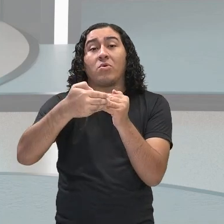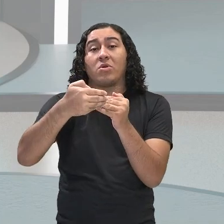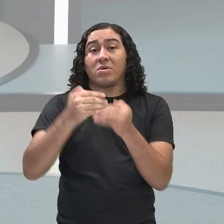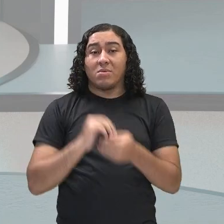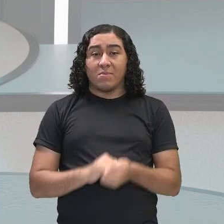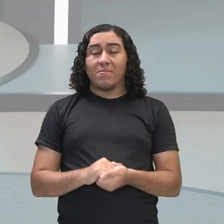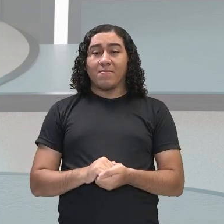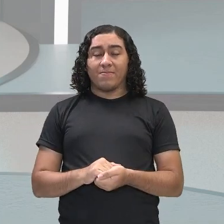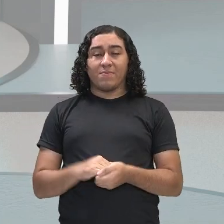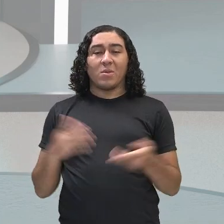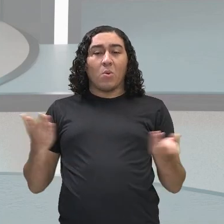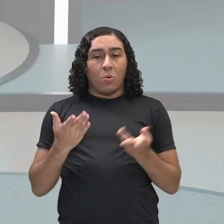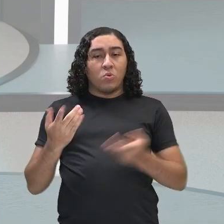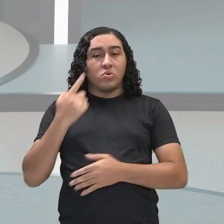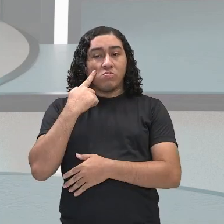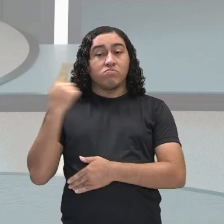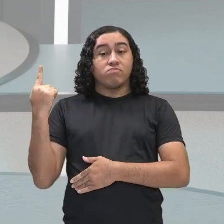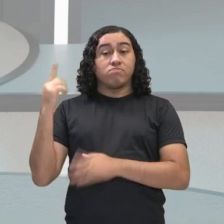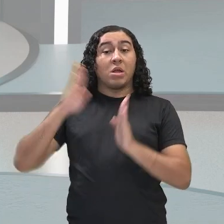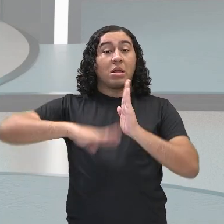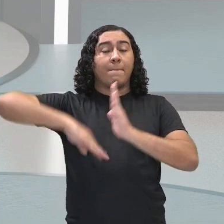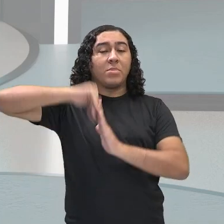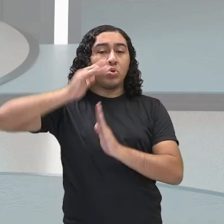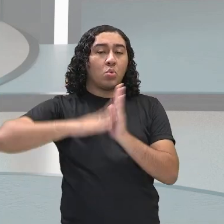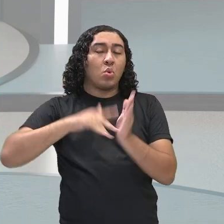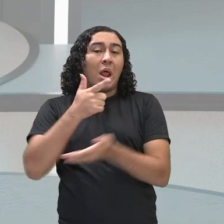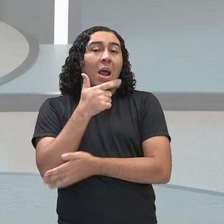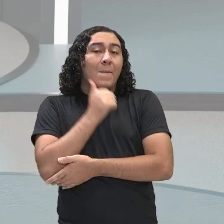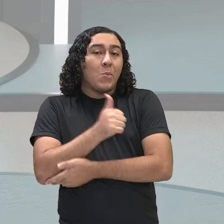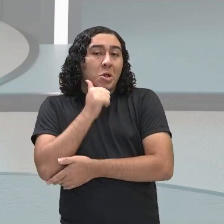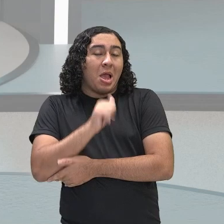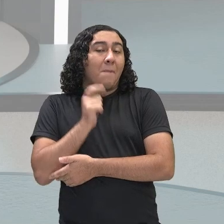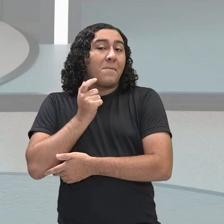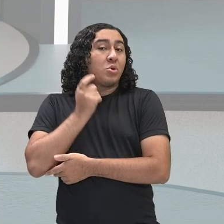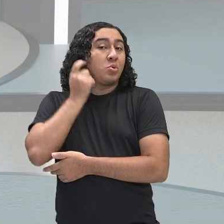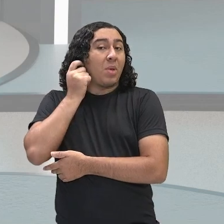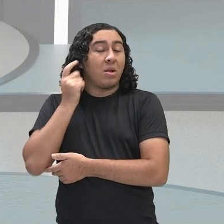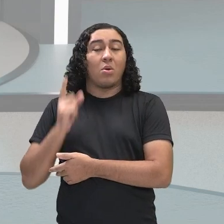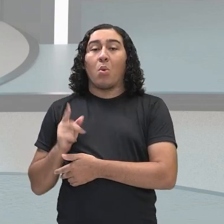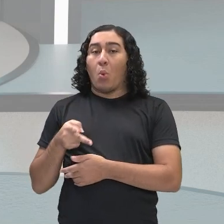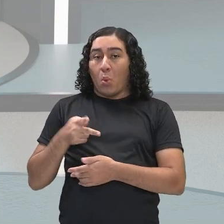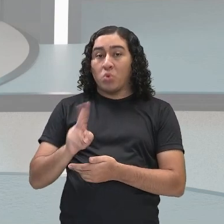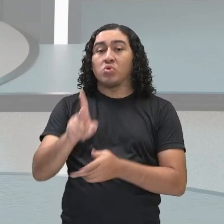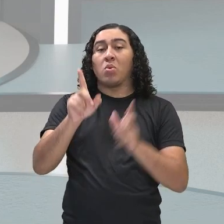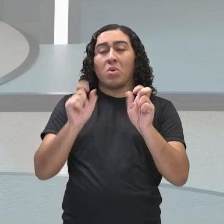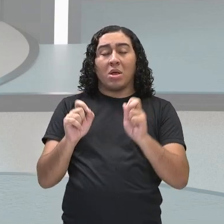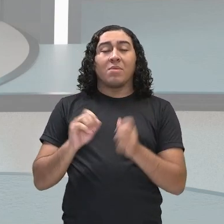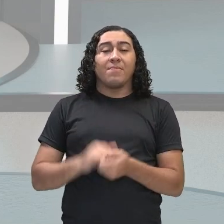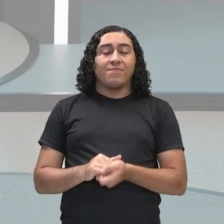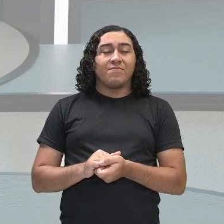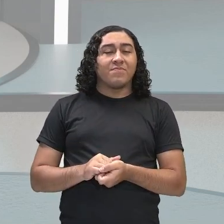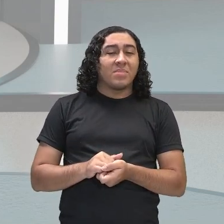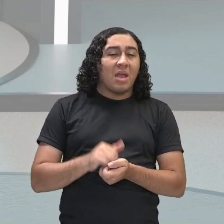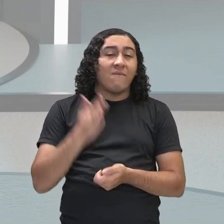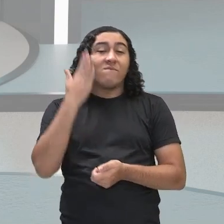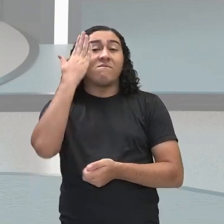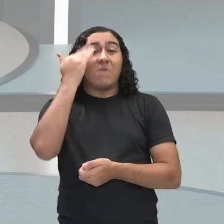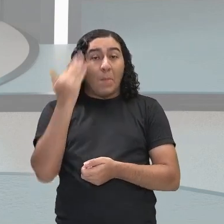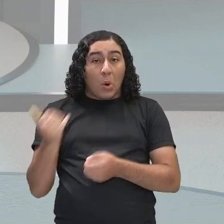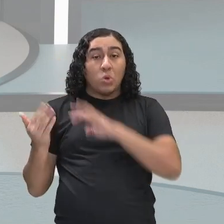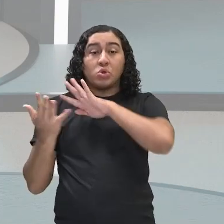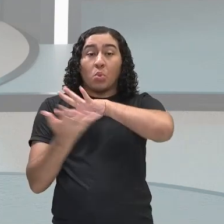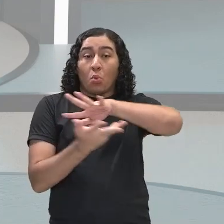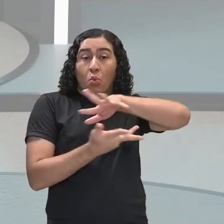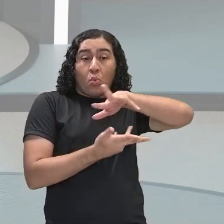Então, hoje, essa pintura aqui, a Moça com Brinco de Pérola, ela continua sendo uma das obras mais famosas do